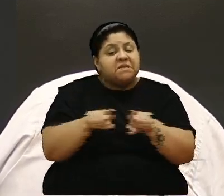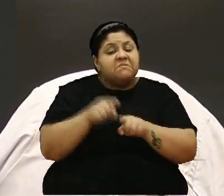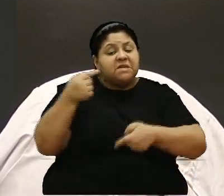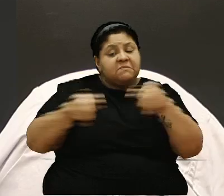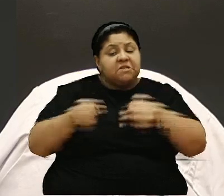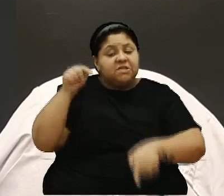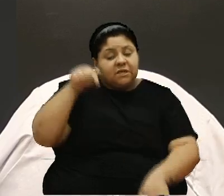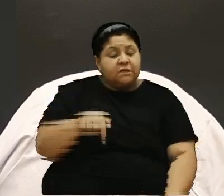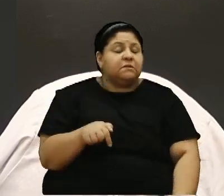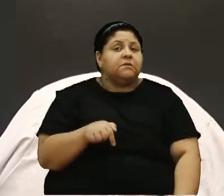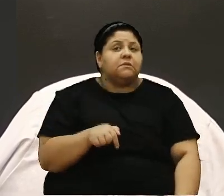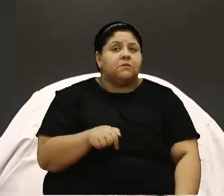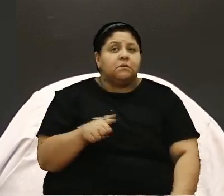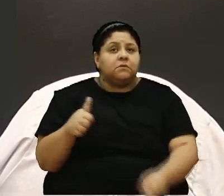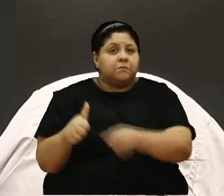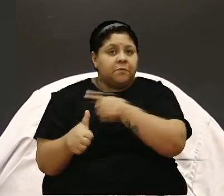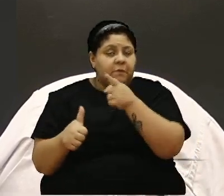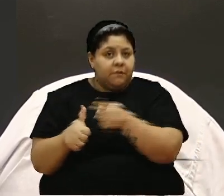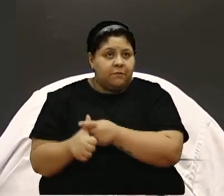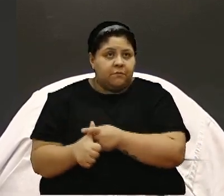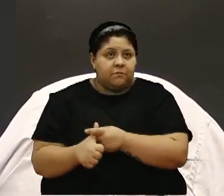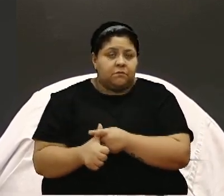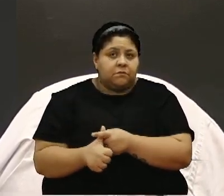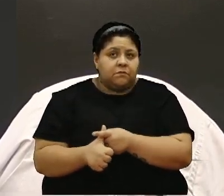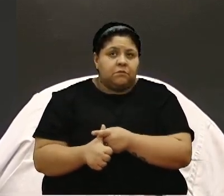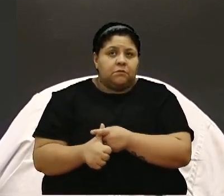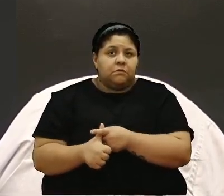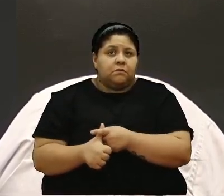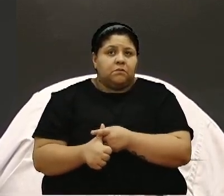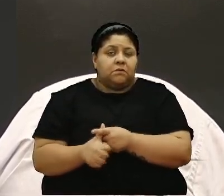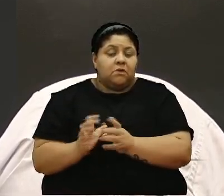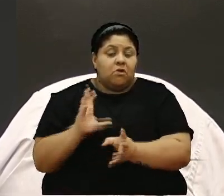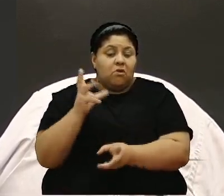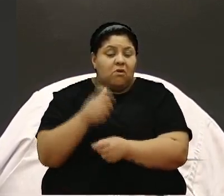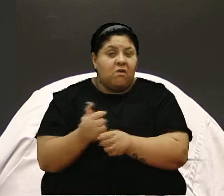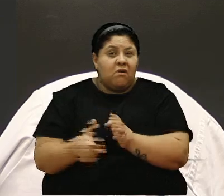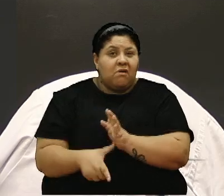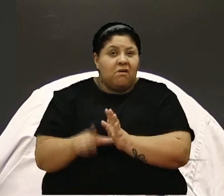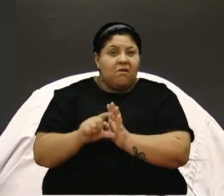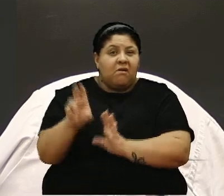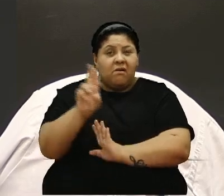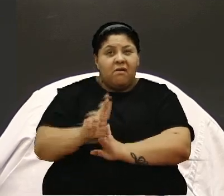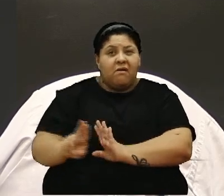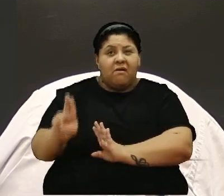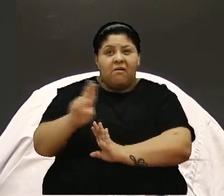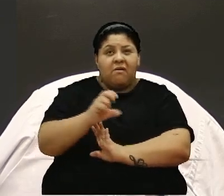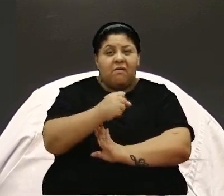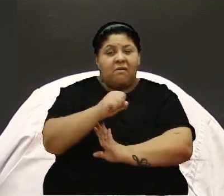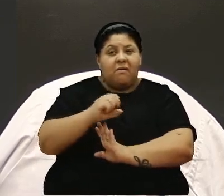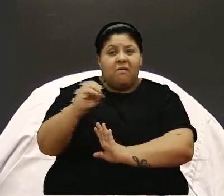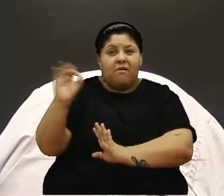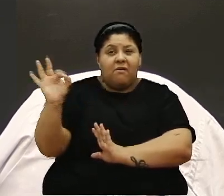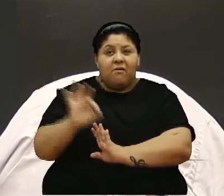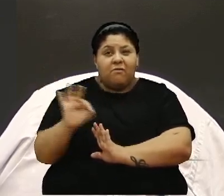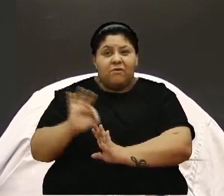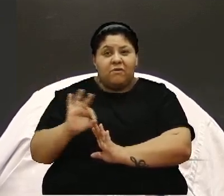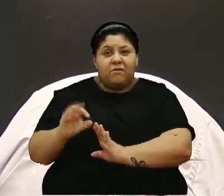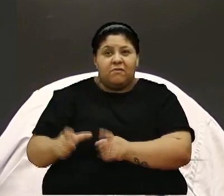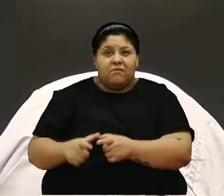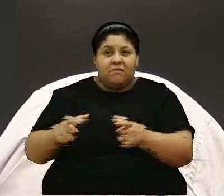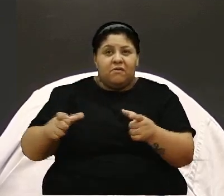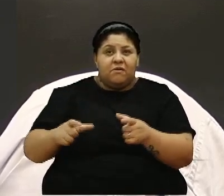casa. Primeira questão, o cálculo anteriormente era utilizado com 80% dos maiores salários, hoje